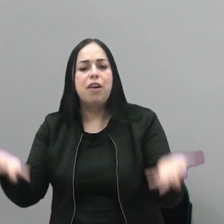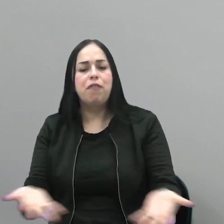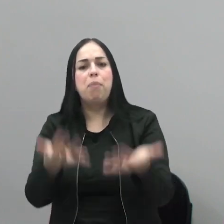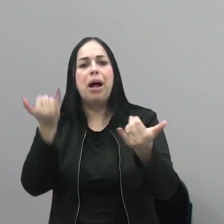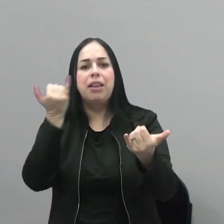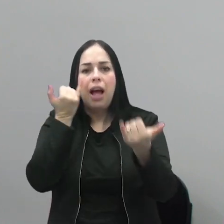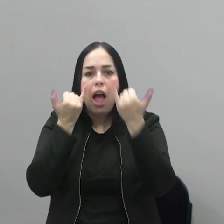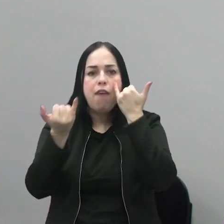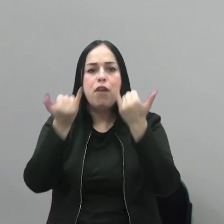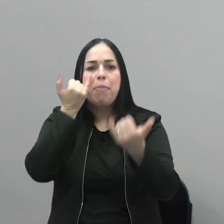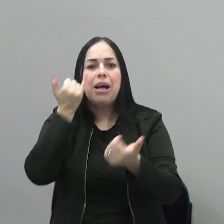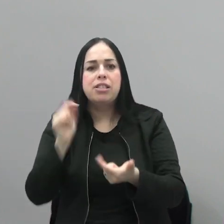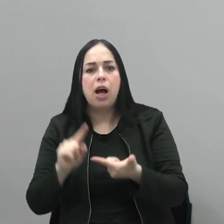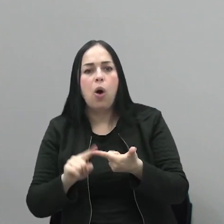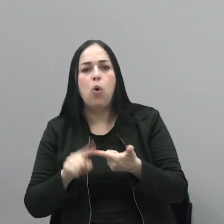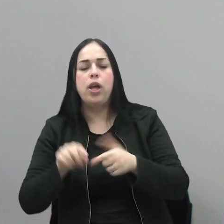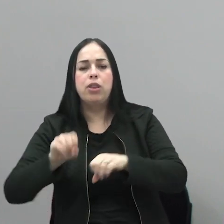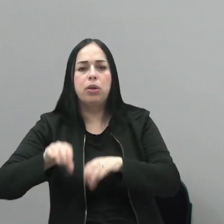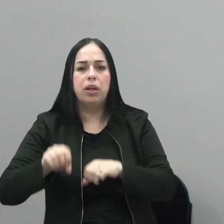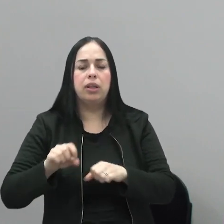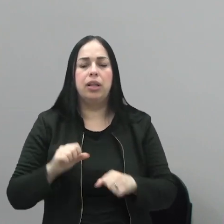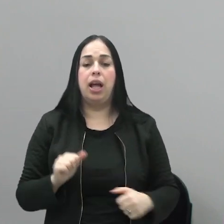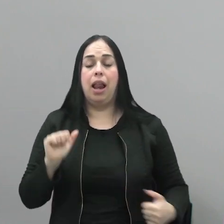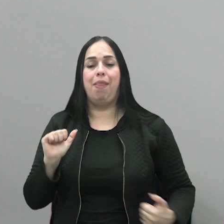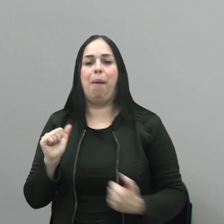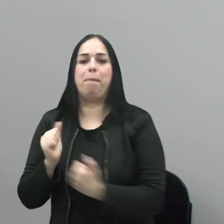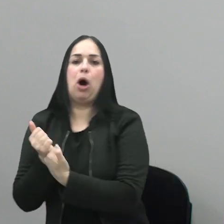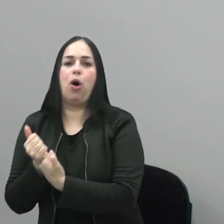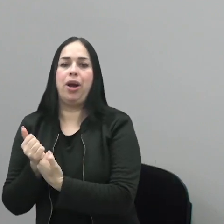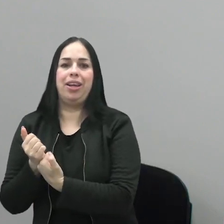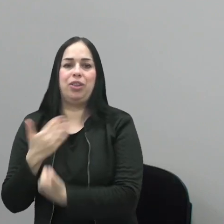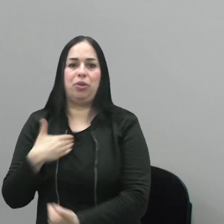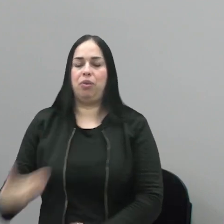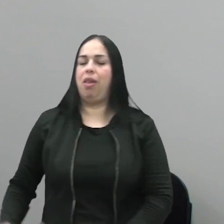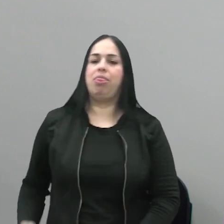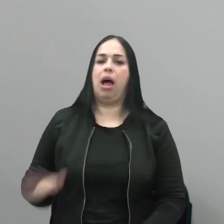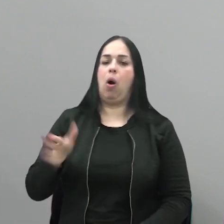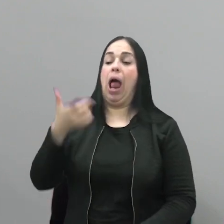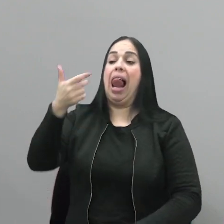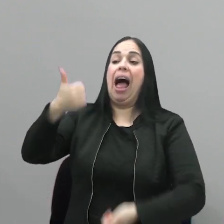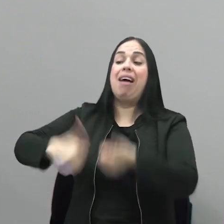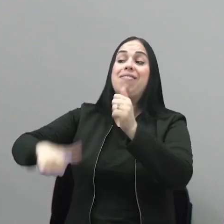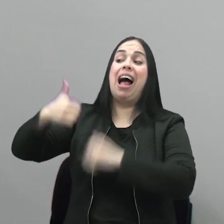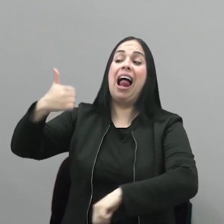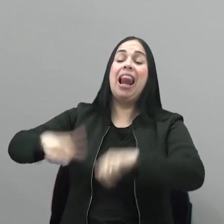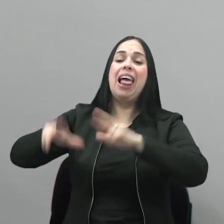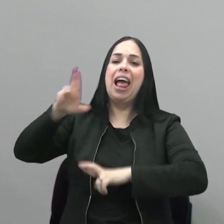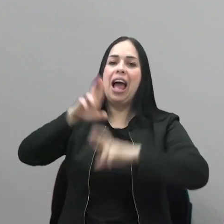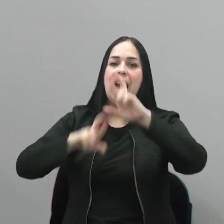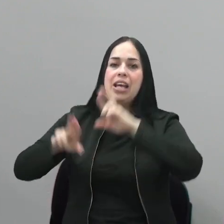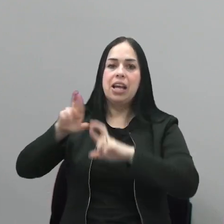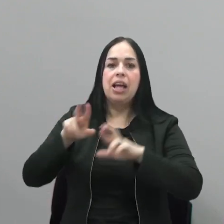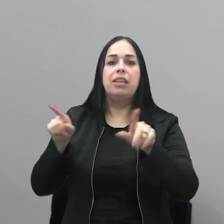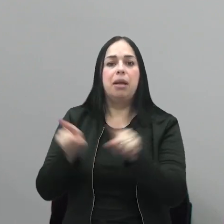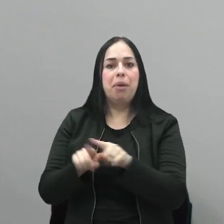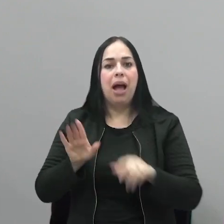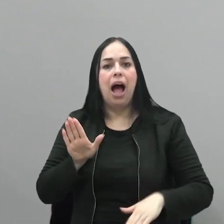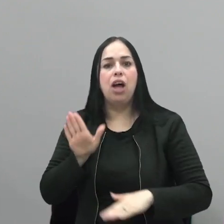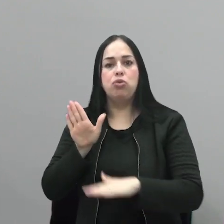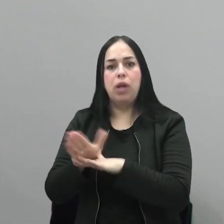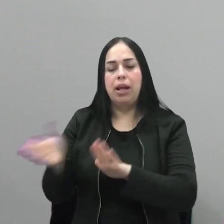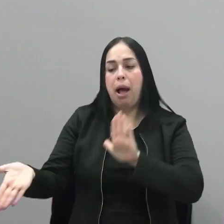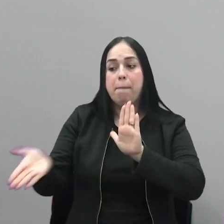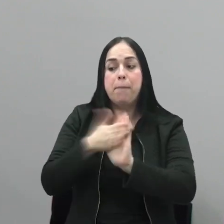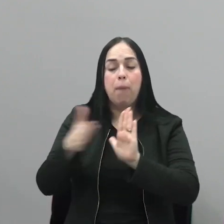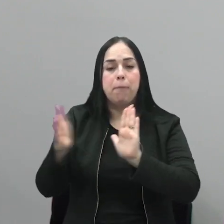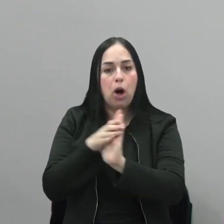ela busca as informações, então ela não é um braço auxiliar do governo, muito pelo contrário, ela é um órgão de análise onde ela vai analisar, inclusive,